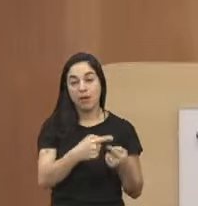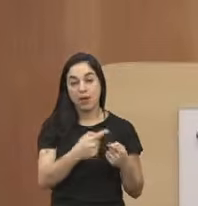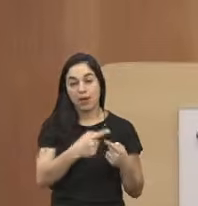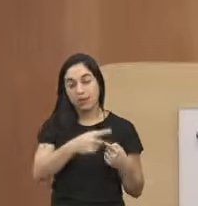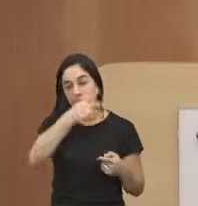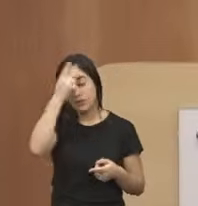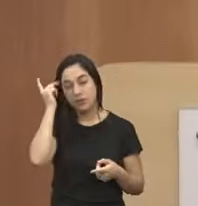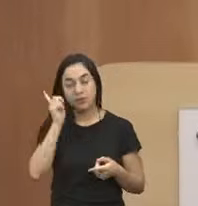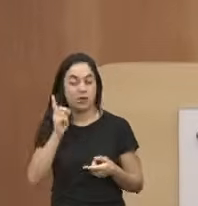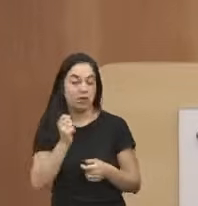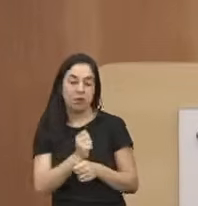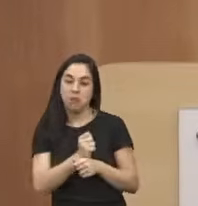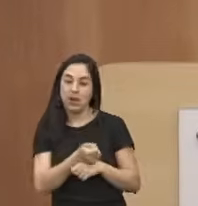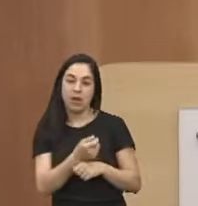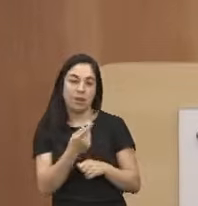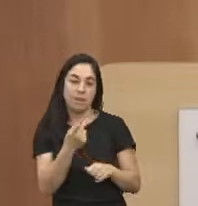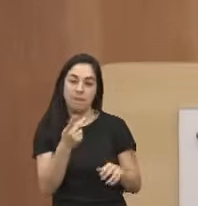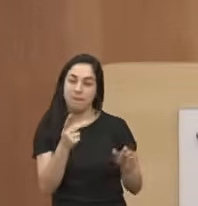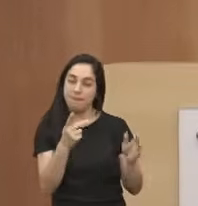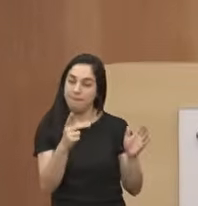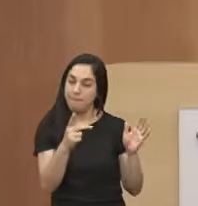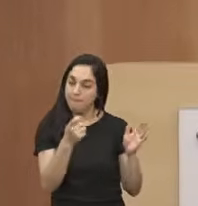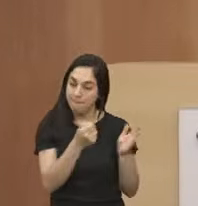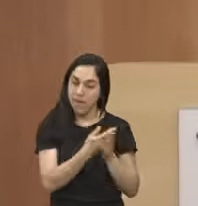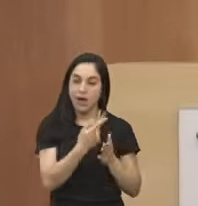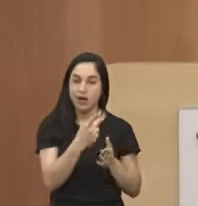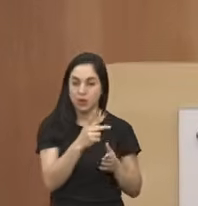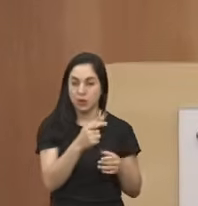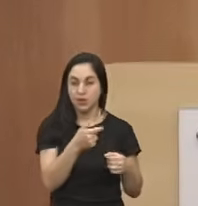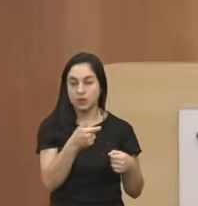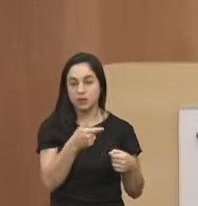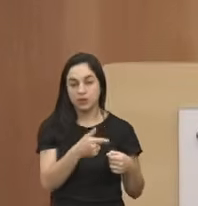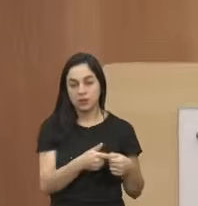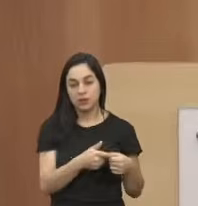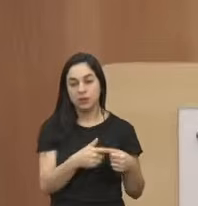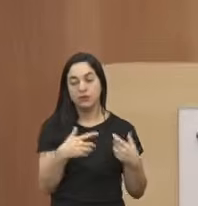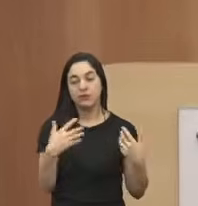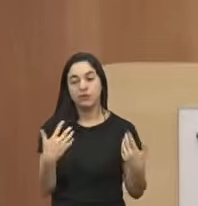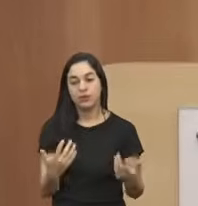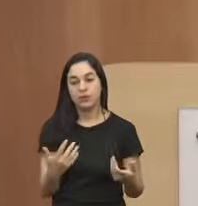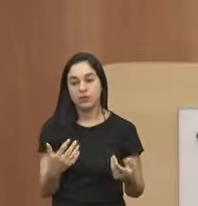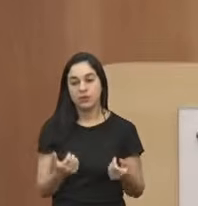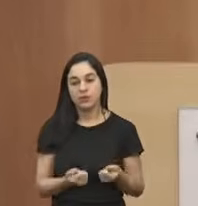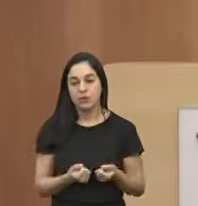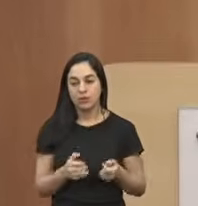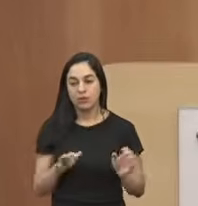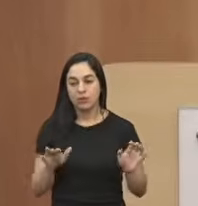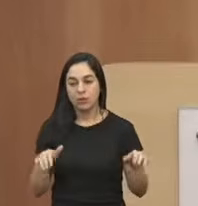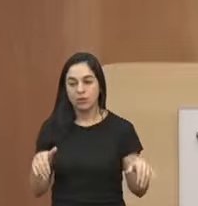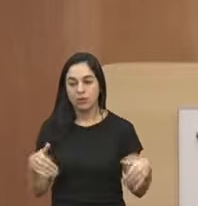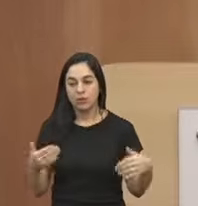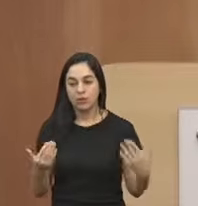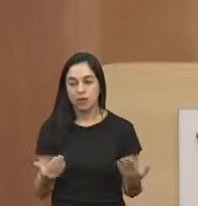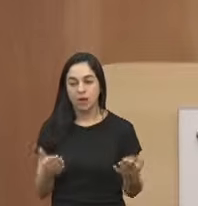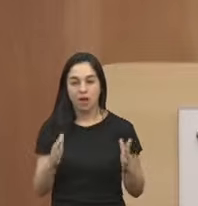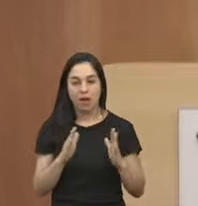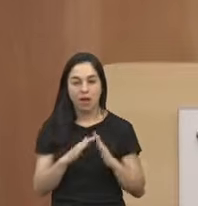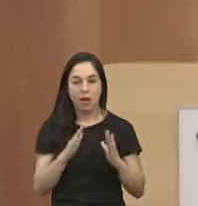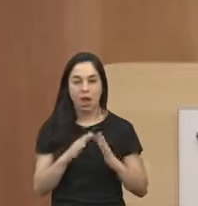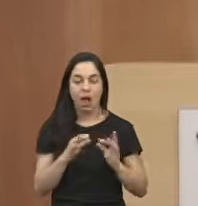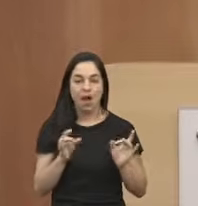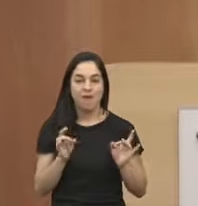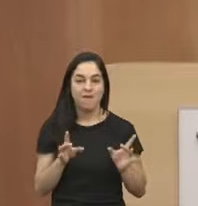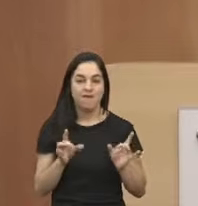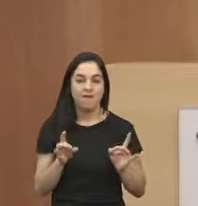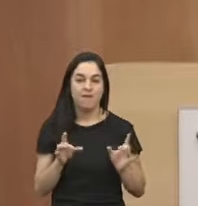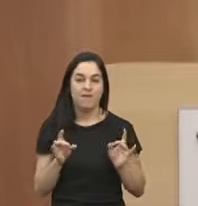gasolina. Só pega quando ganha, quando vende a casa,